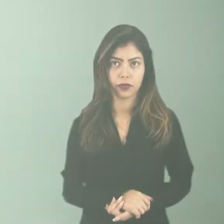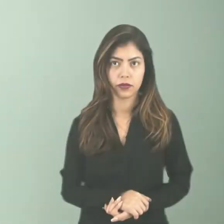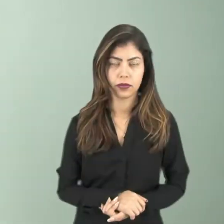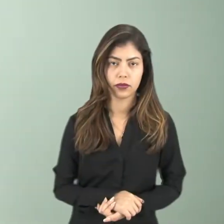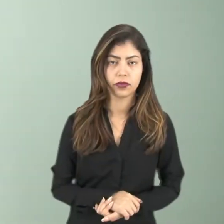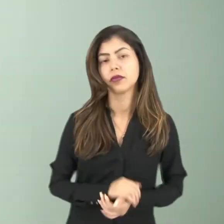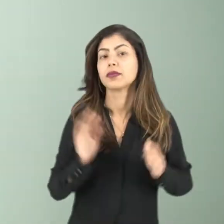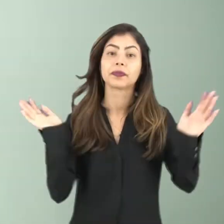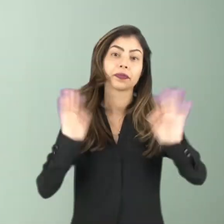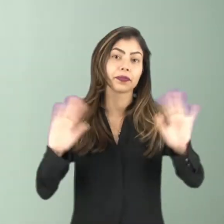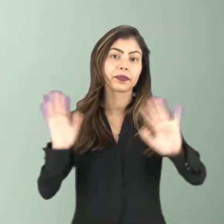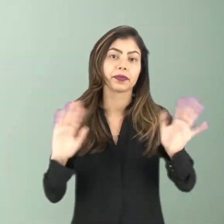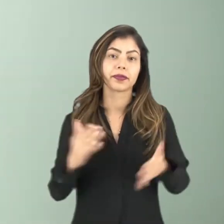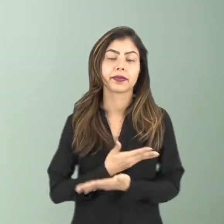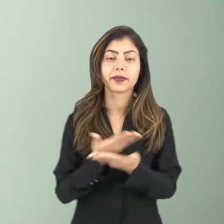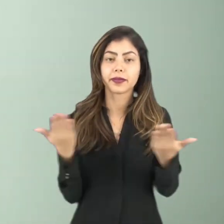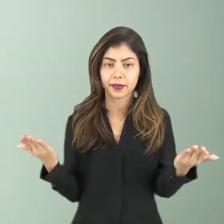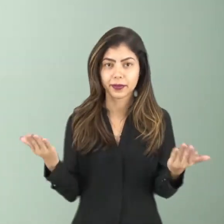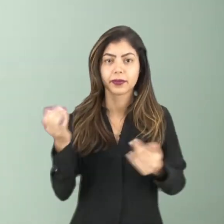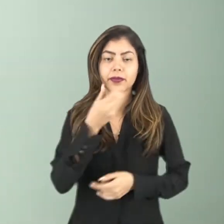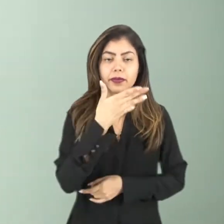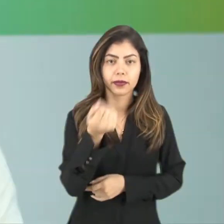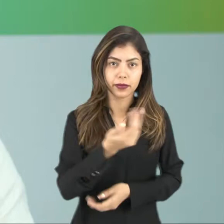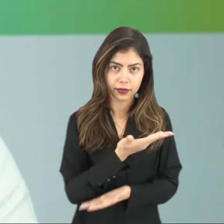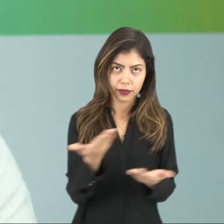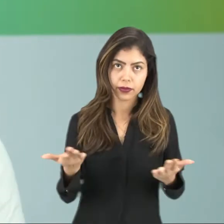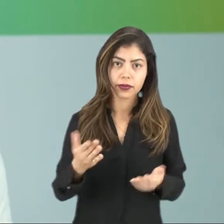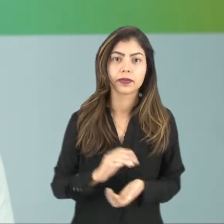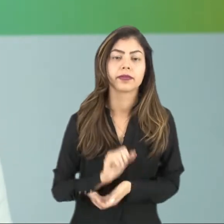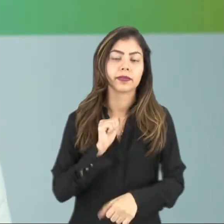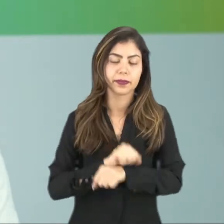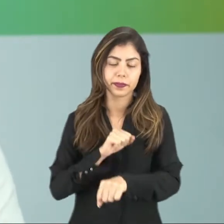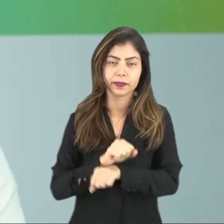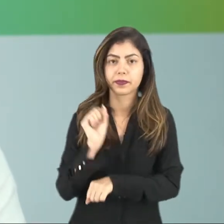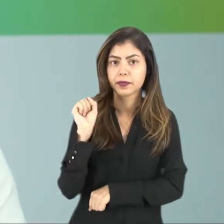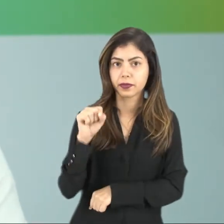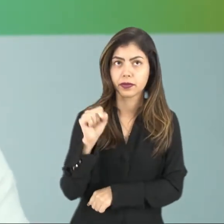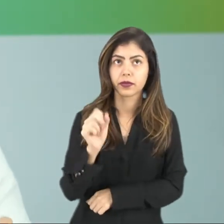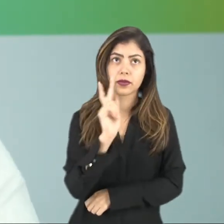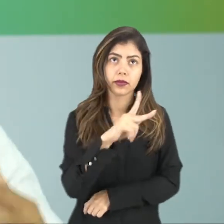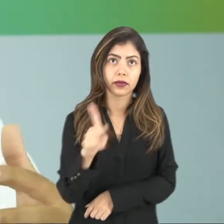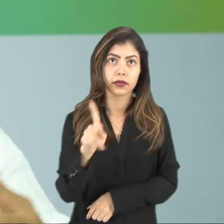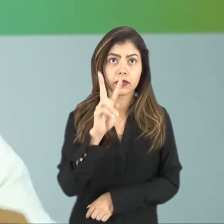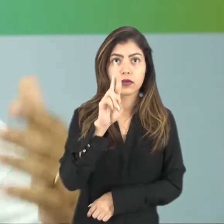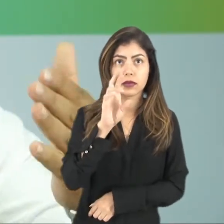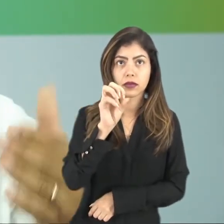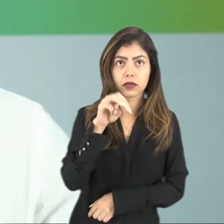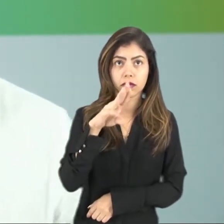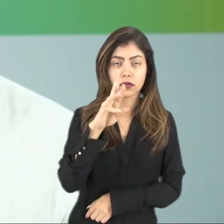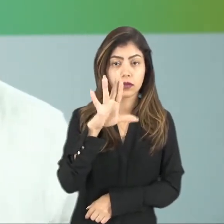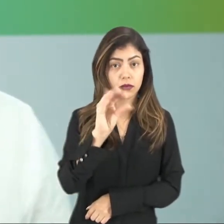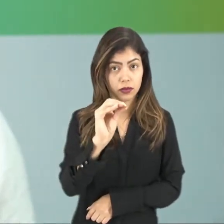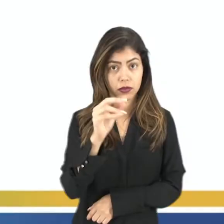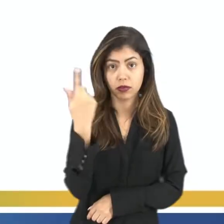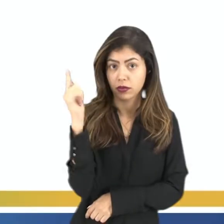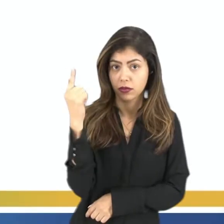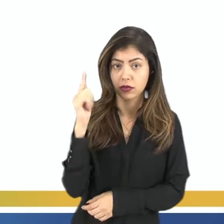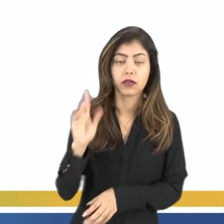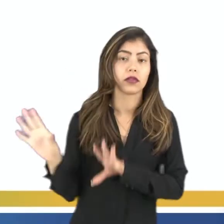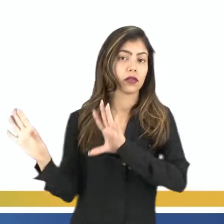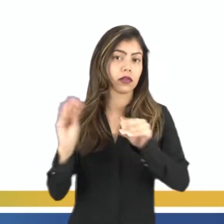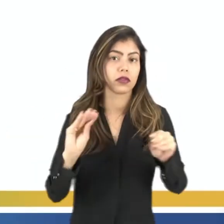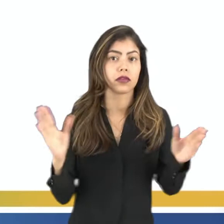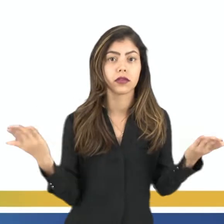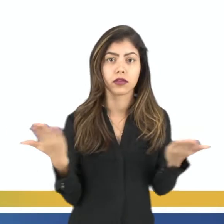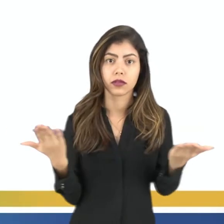Olá, galera! Tudo bem com vocês? Espero que sim. Eu sou o professor Romero, de Geografia. Eu vou trazer hoje para vocês a estrutura etária